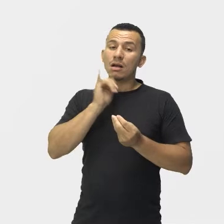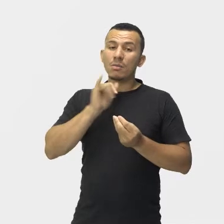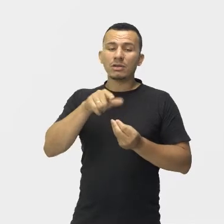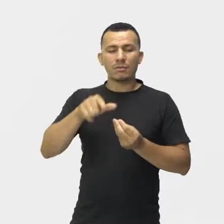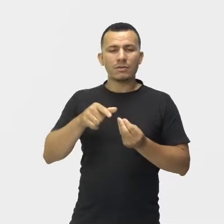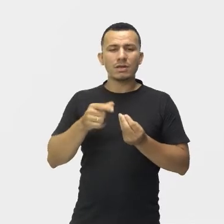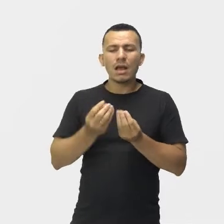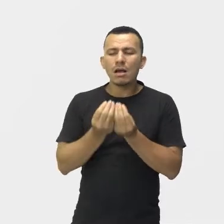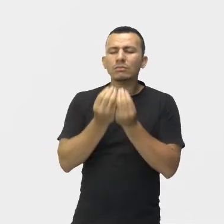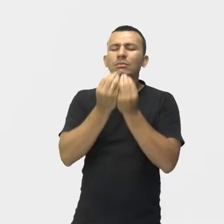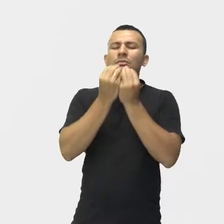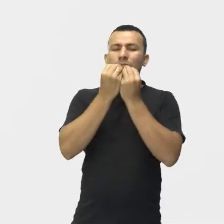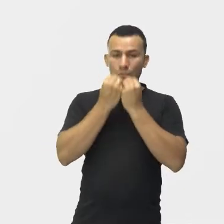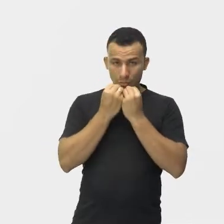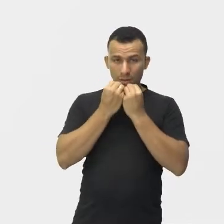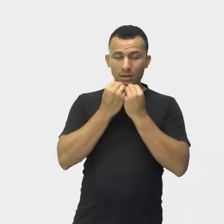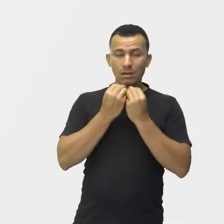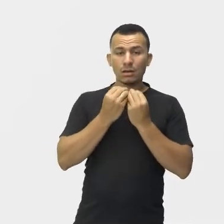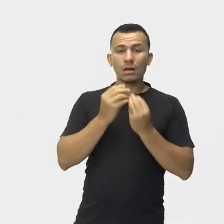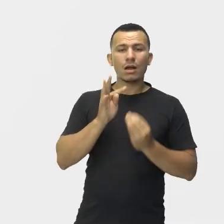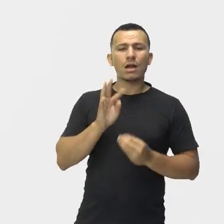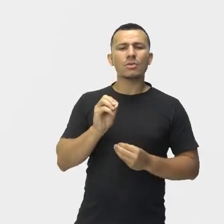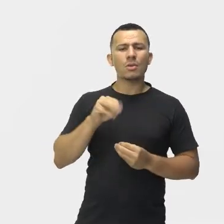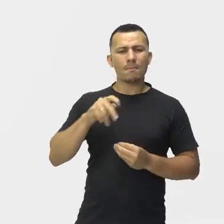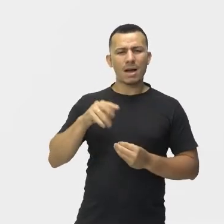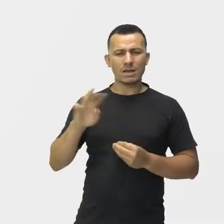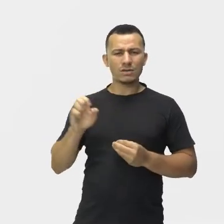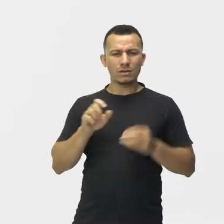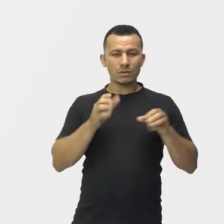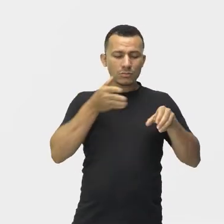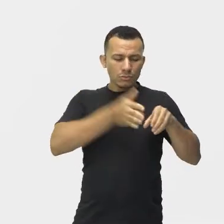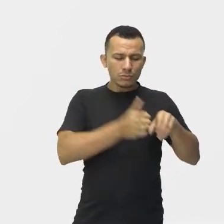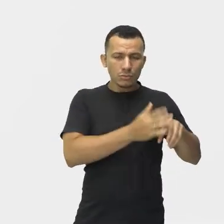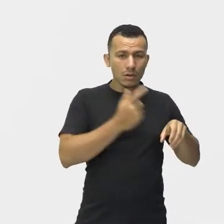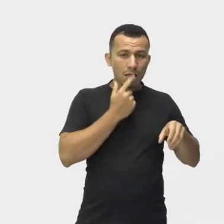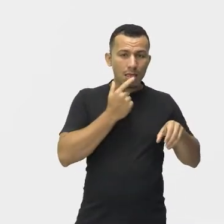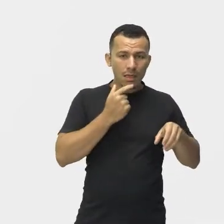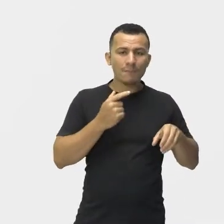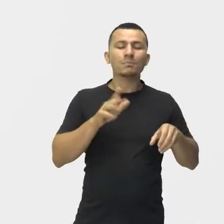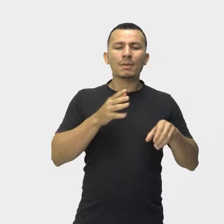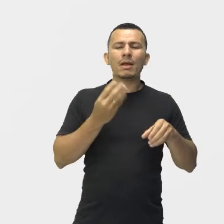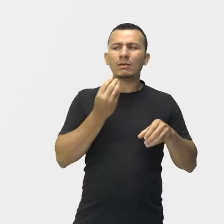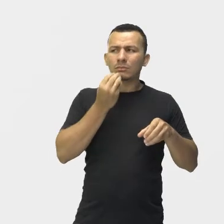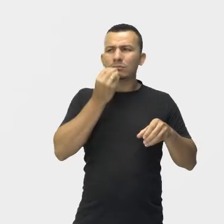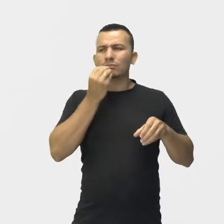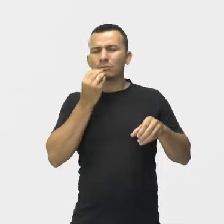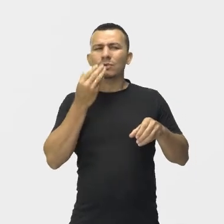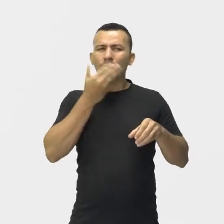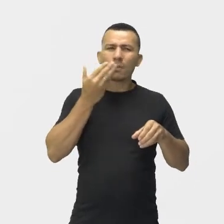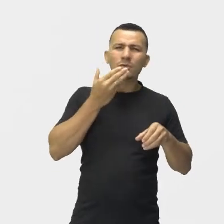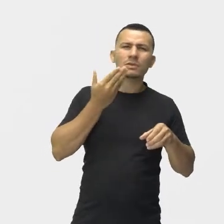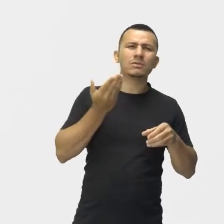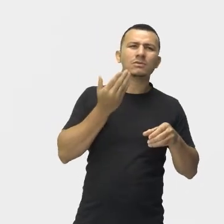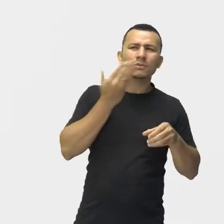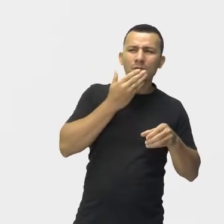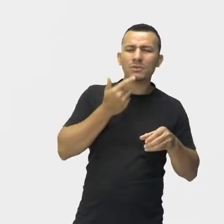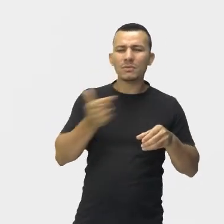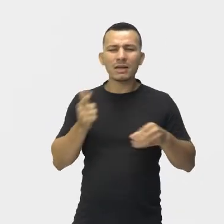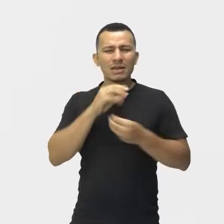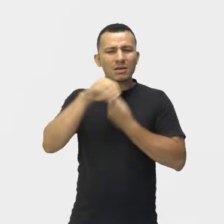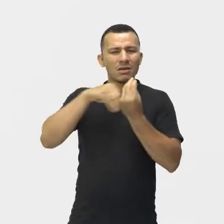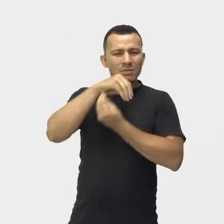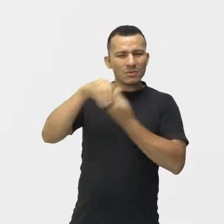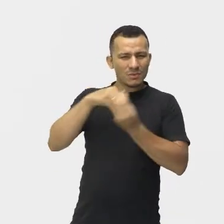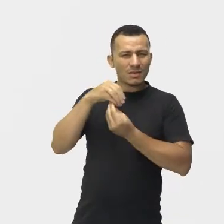o ácido do tomate, aquele outro sabor que continua ali na sua boca é o que nós chamamos de umami, certo? Esse prolongamento